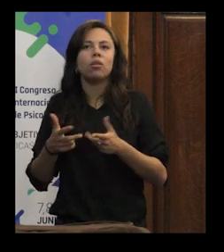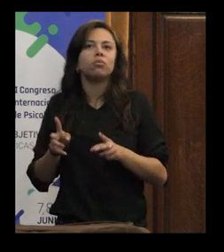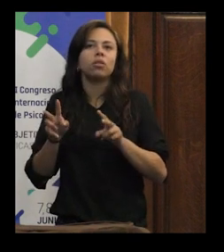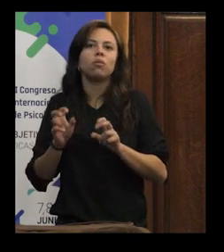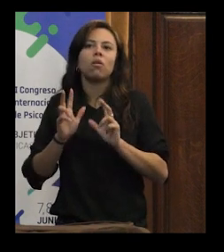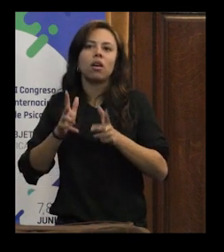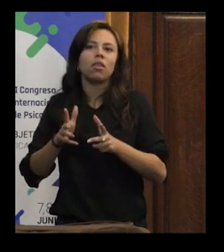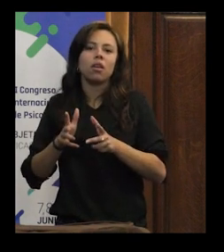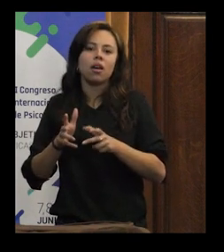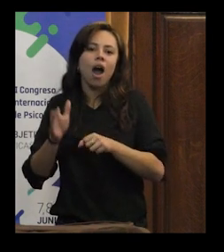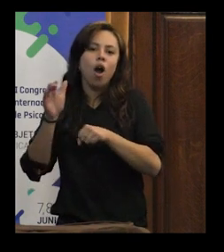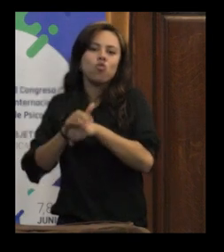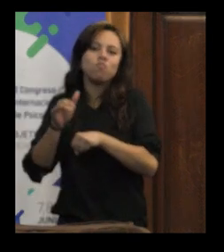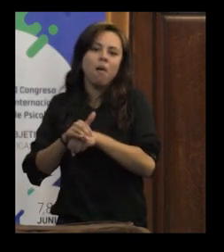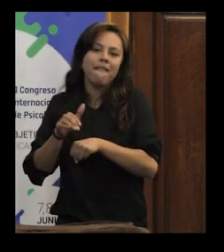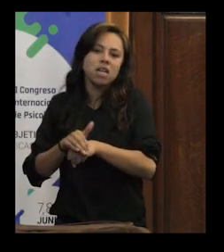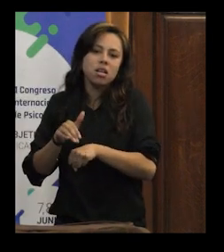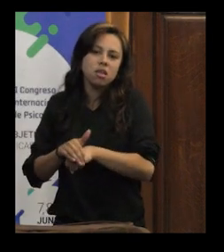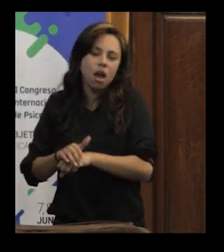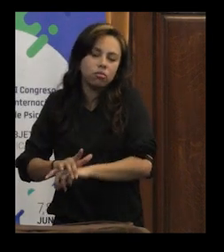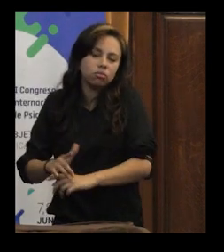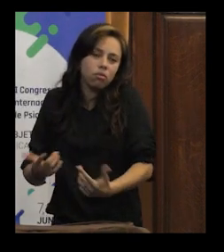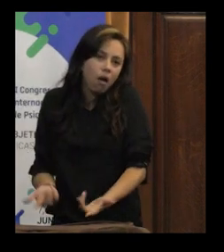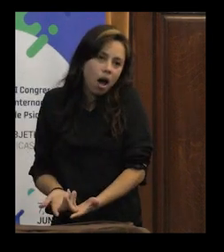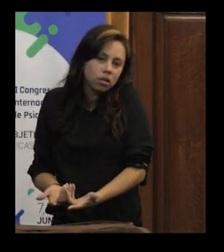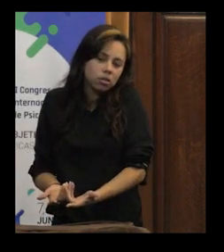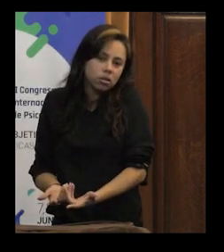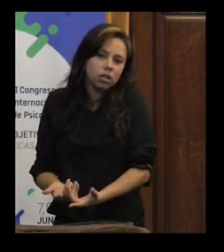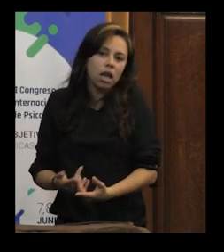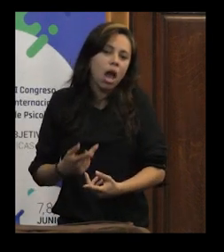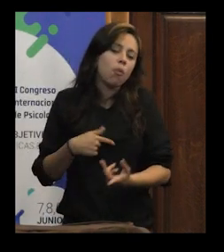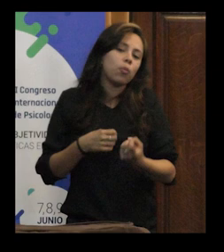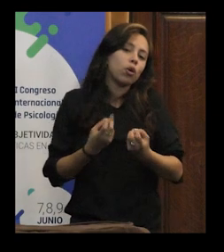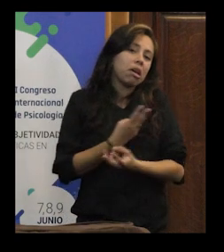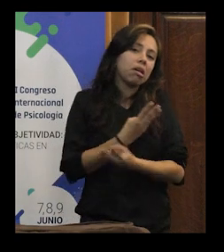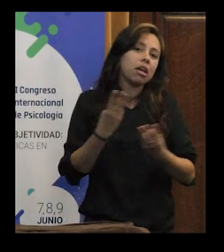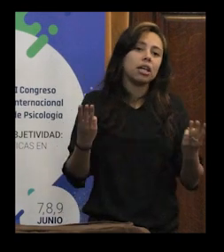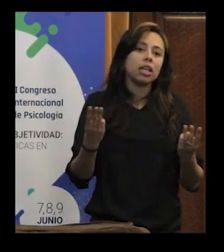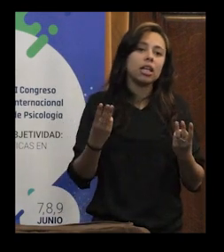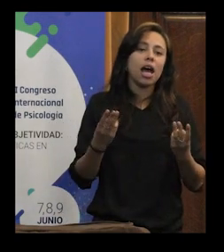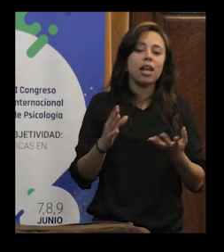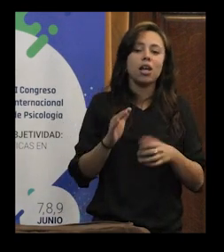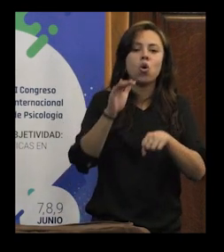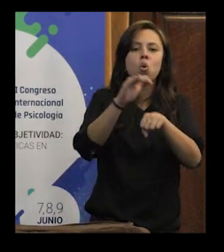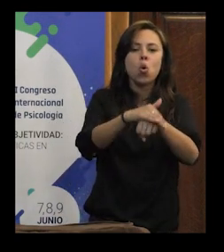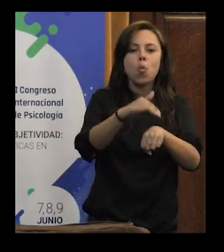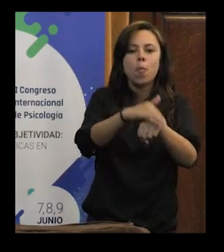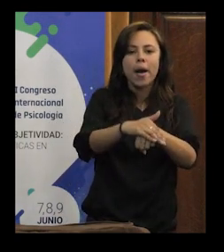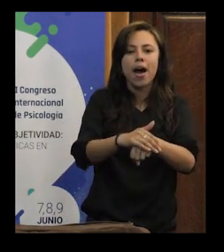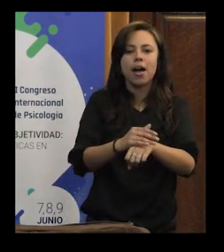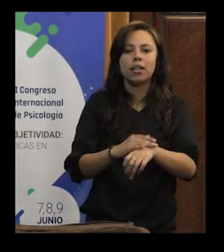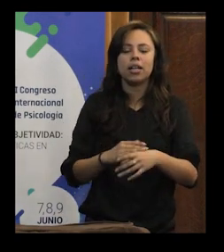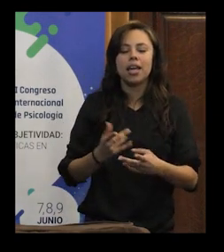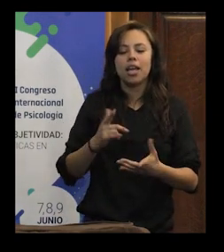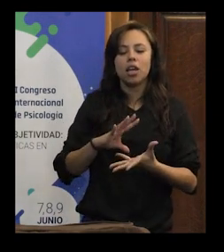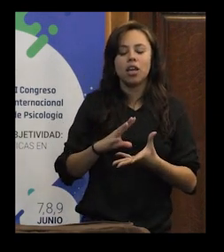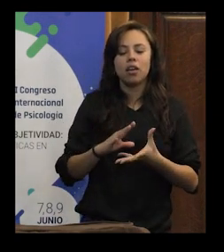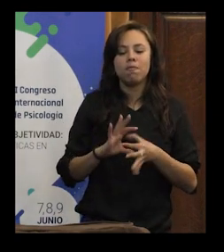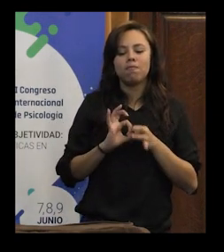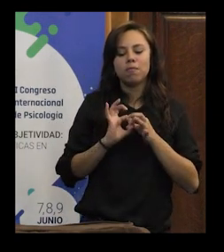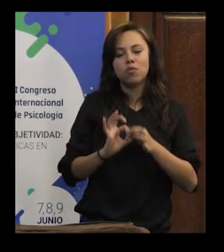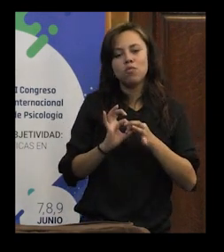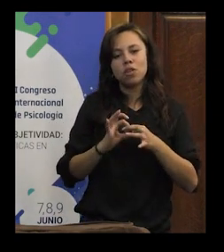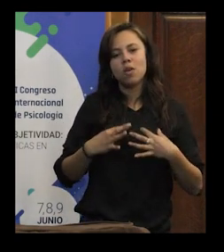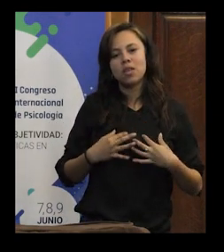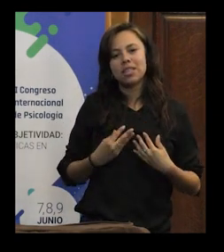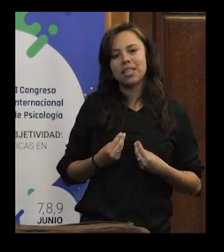culpabilidade. Em geral, culpar é sutil. E a culpa é sentimento